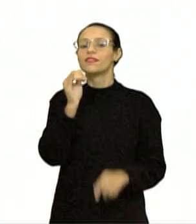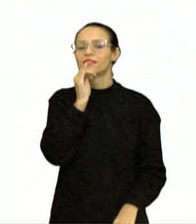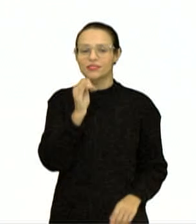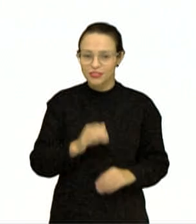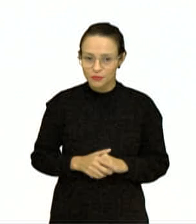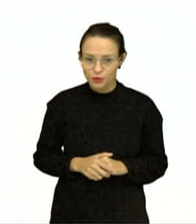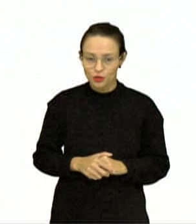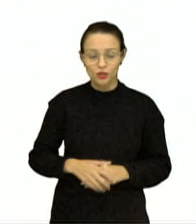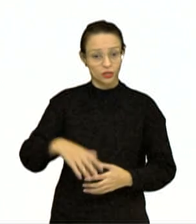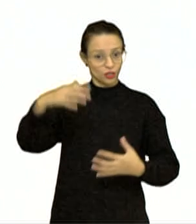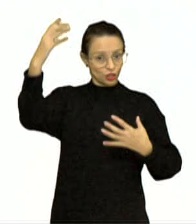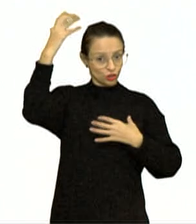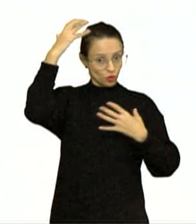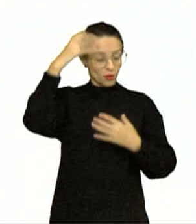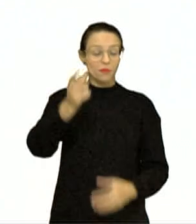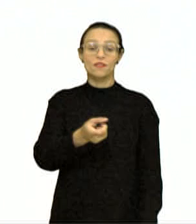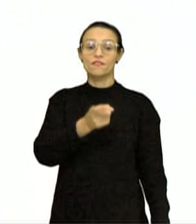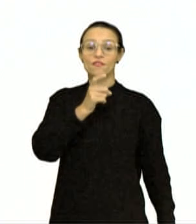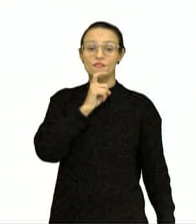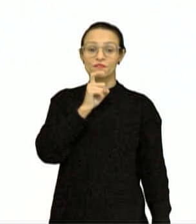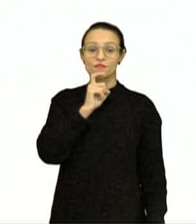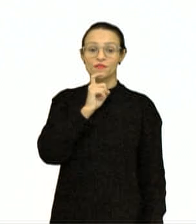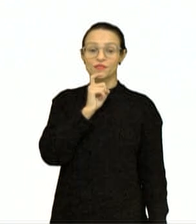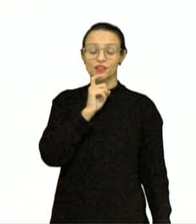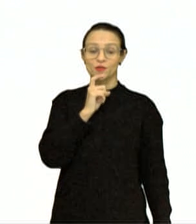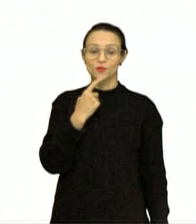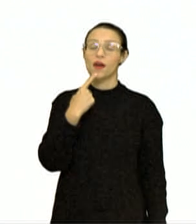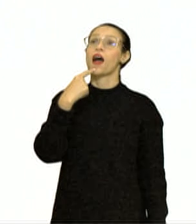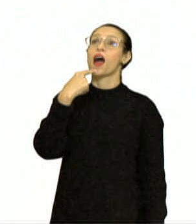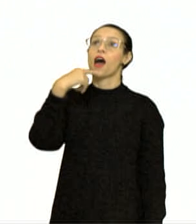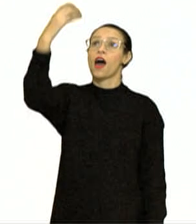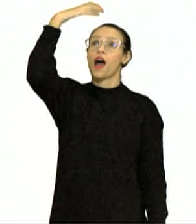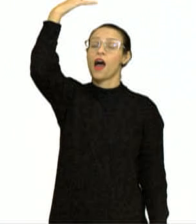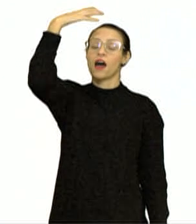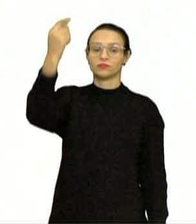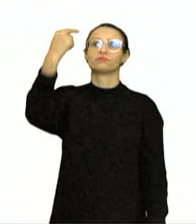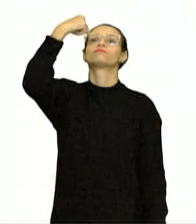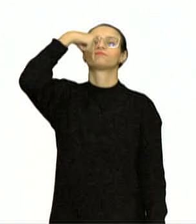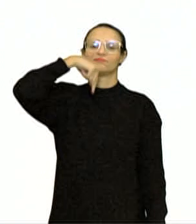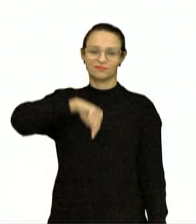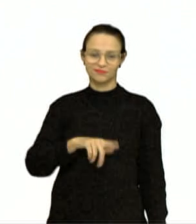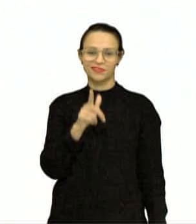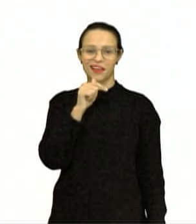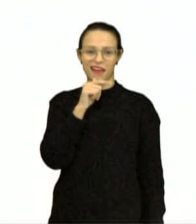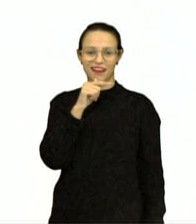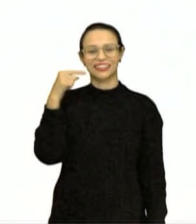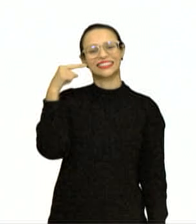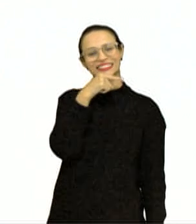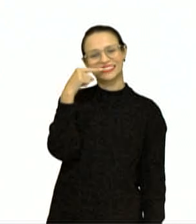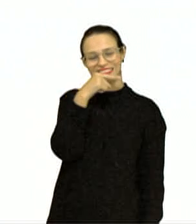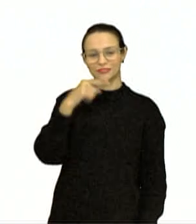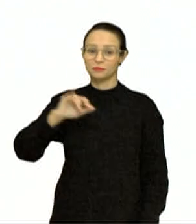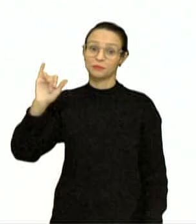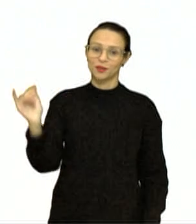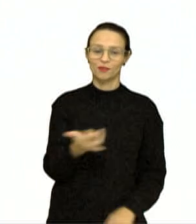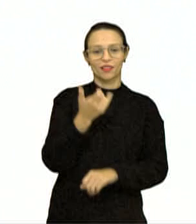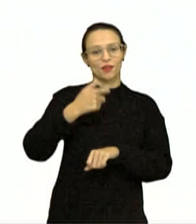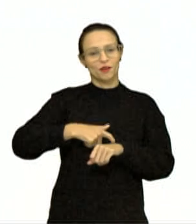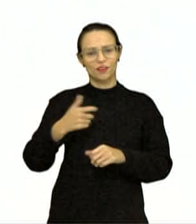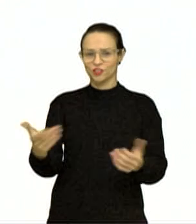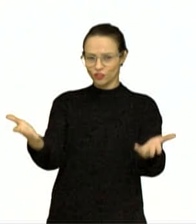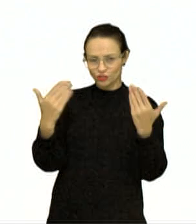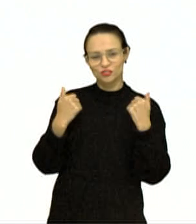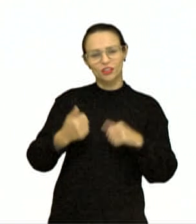exemplo, tomar banho frio com a boca aberta. Assim você toma a água e escova os dentes. Chame os